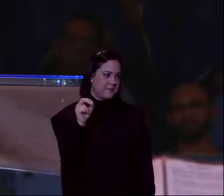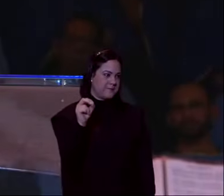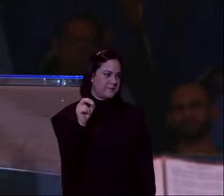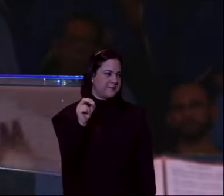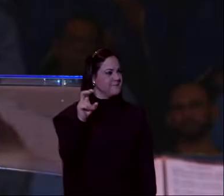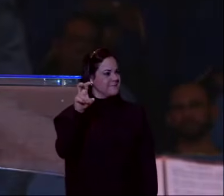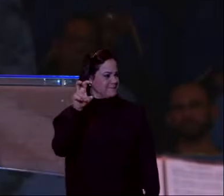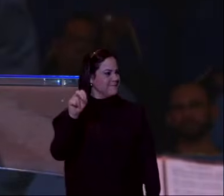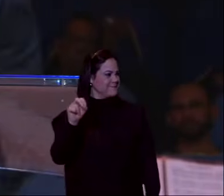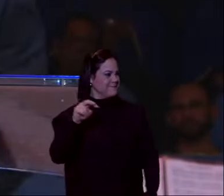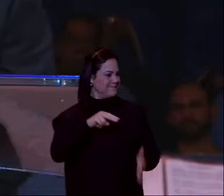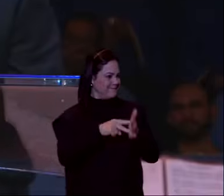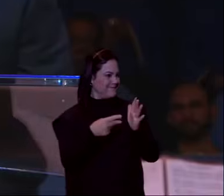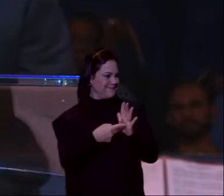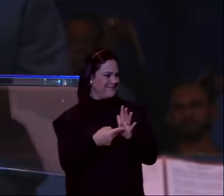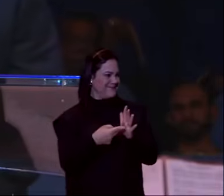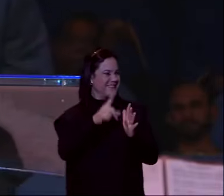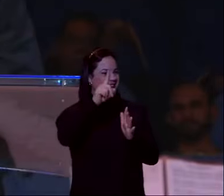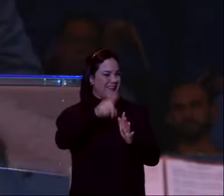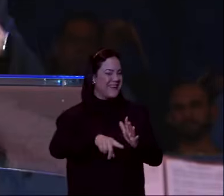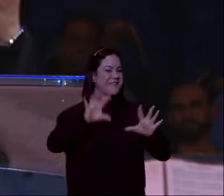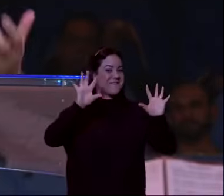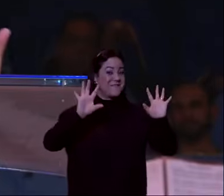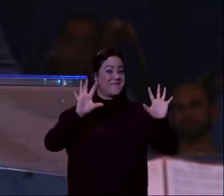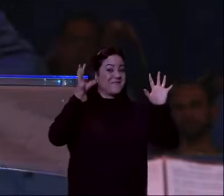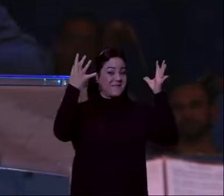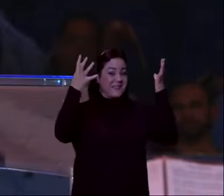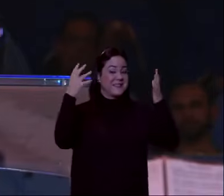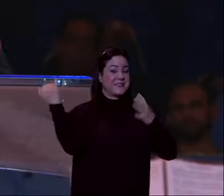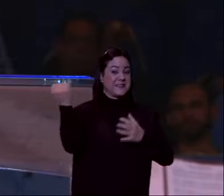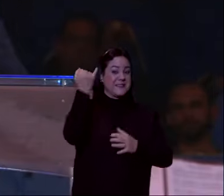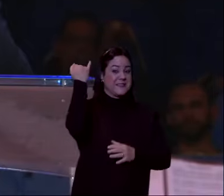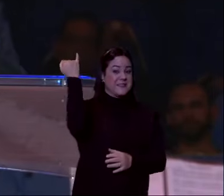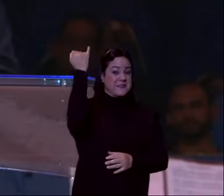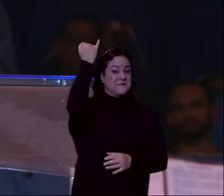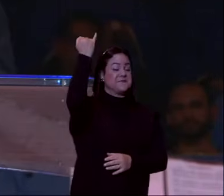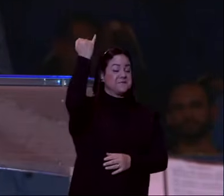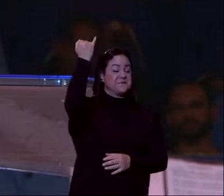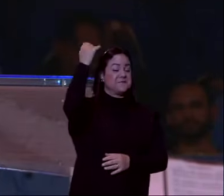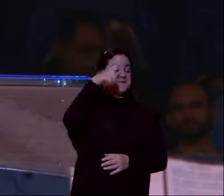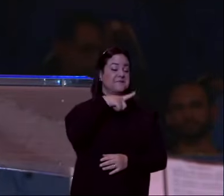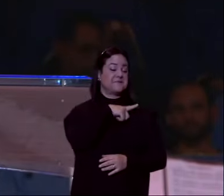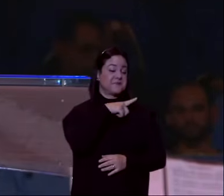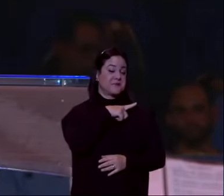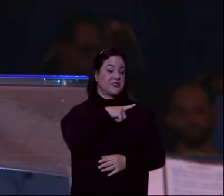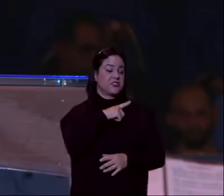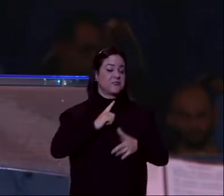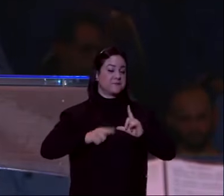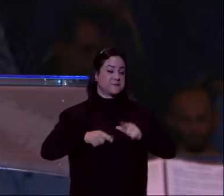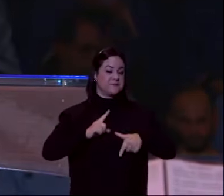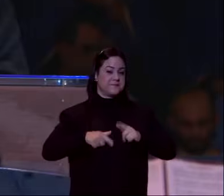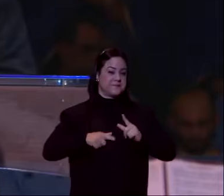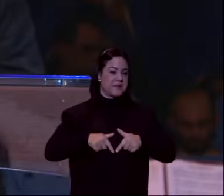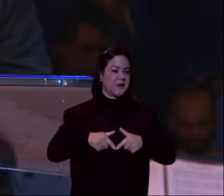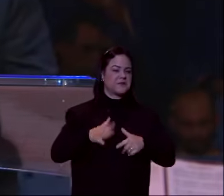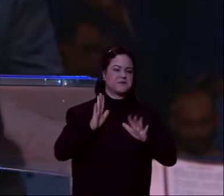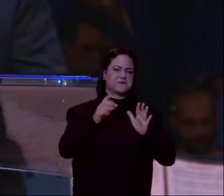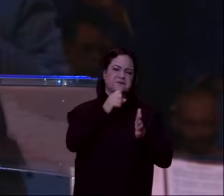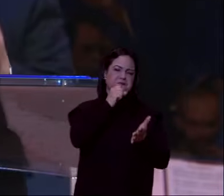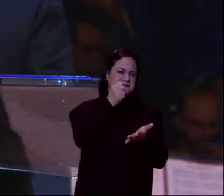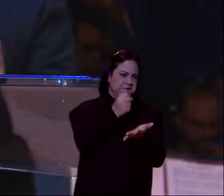E ele era a festa importante, era uma festa importante em Israel, que